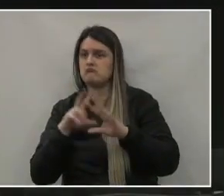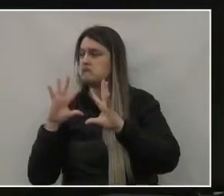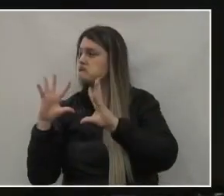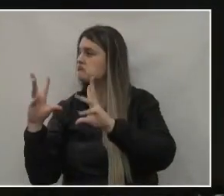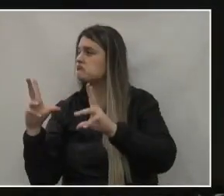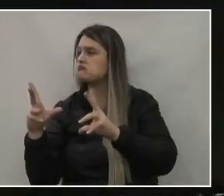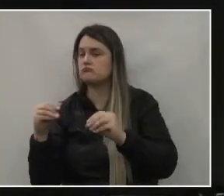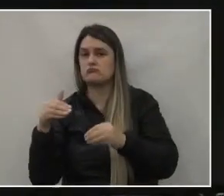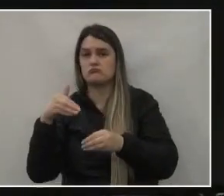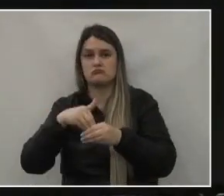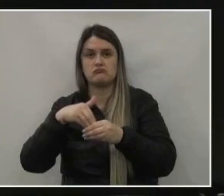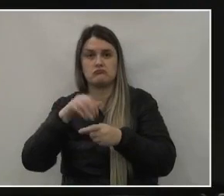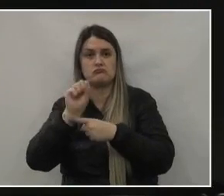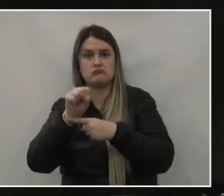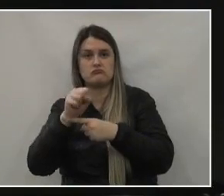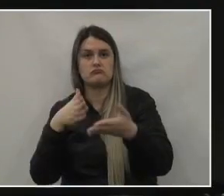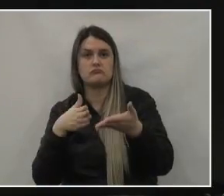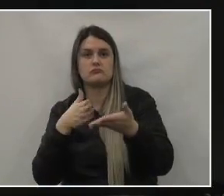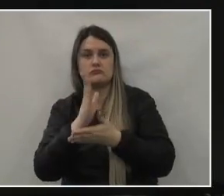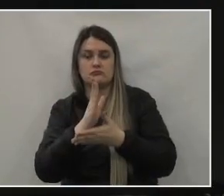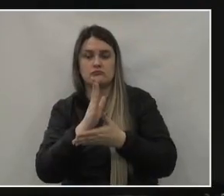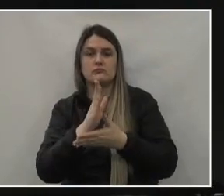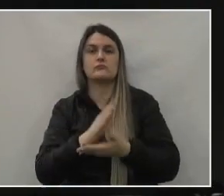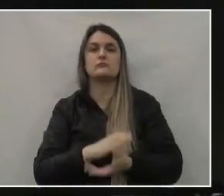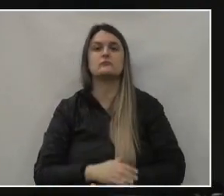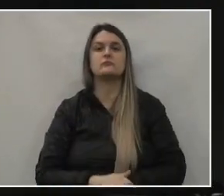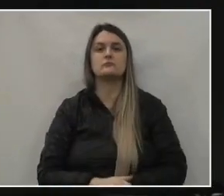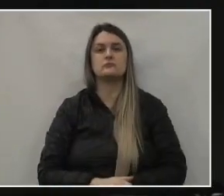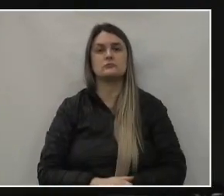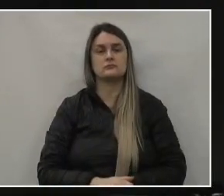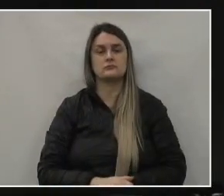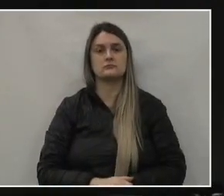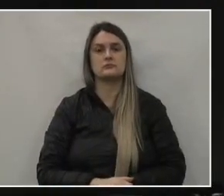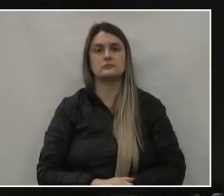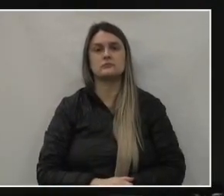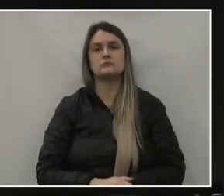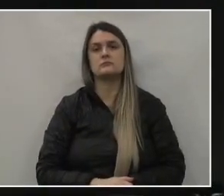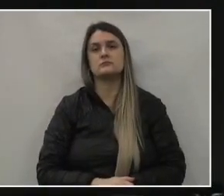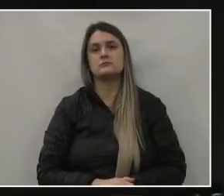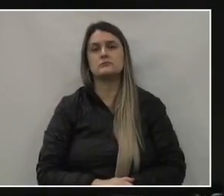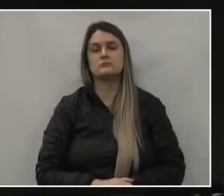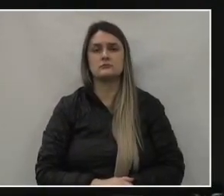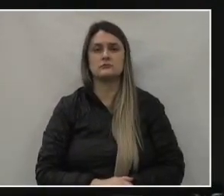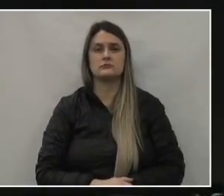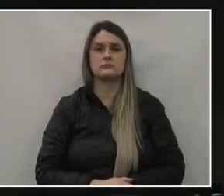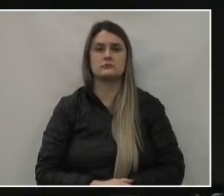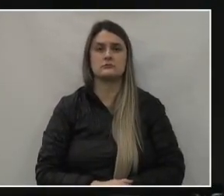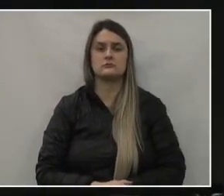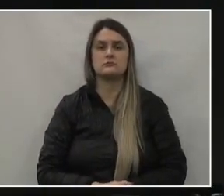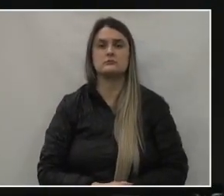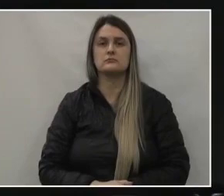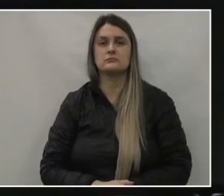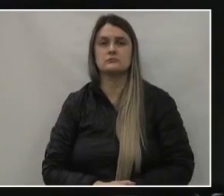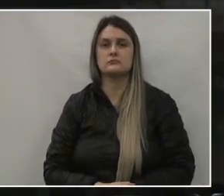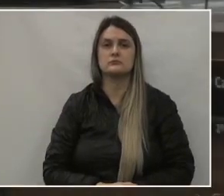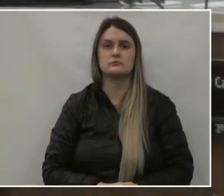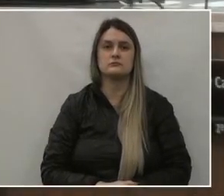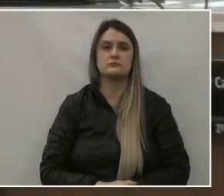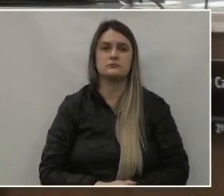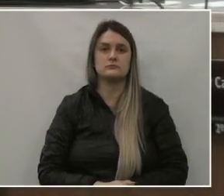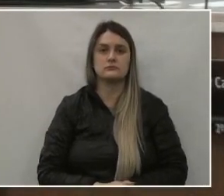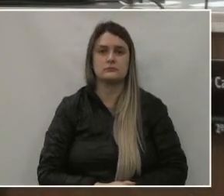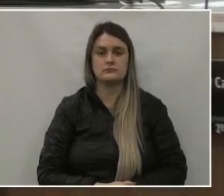Aprovado o parecer fundamentado da Comissão de Finanças, Orçamento e Patrimônio, favorável ao projeto de lei ordinária número 32/2020.